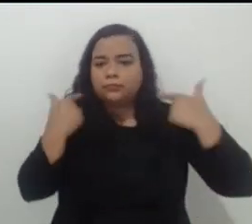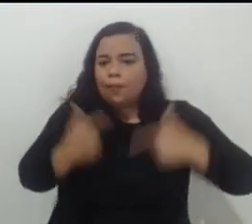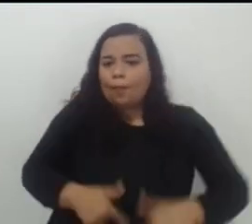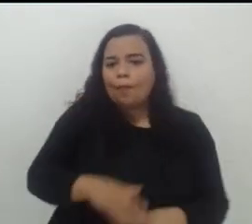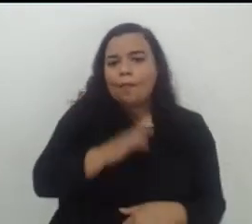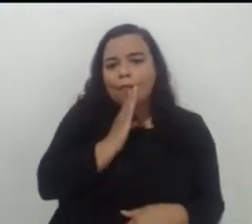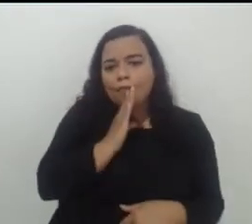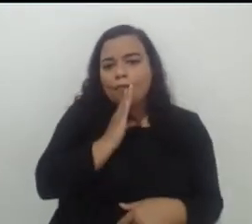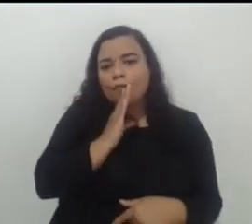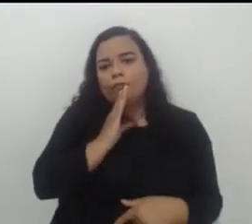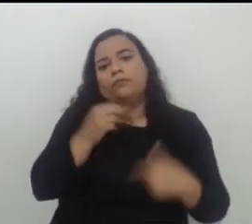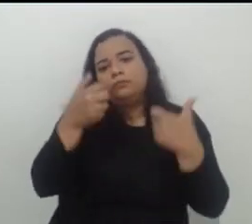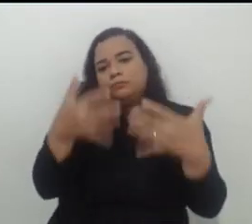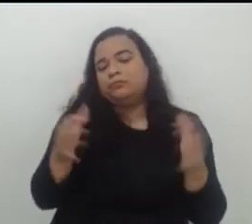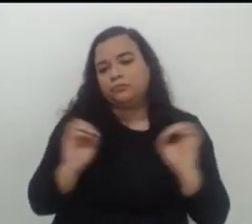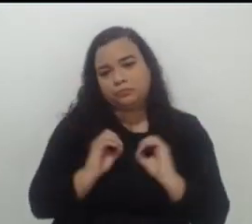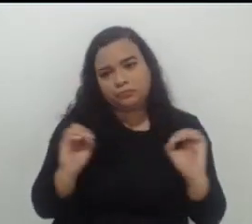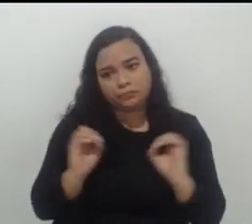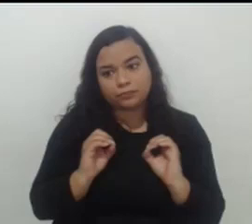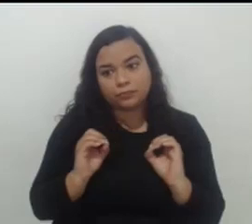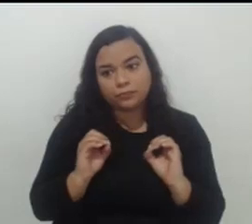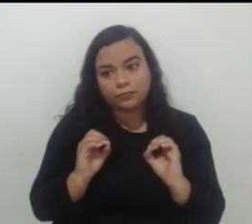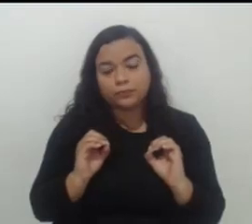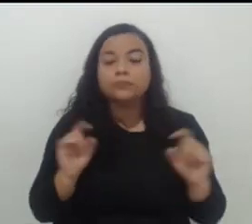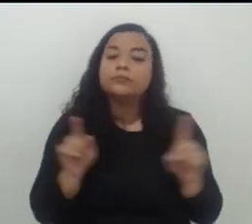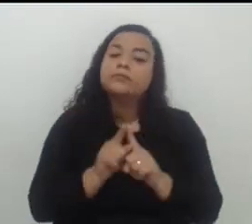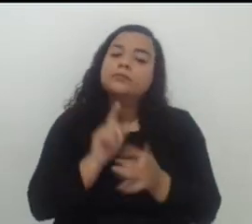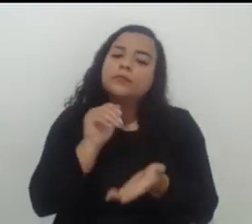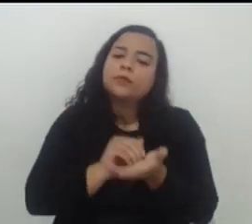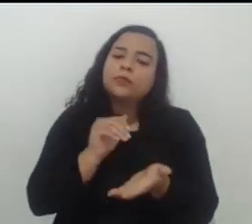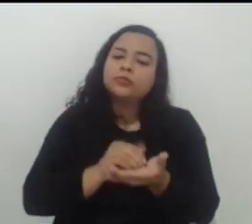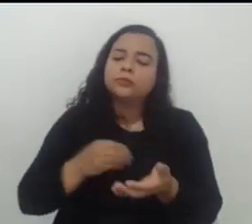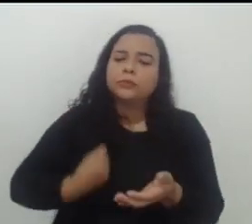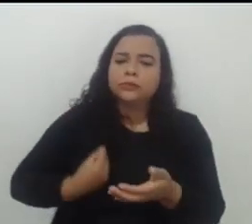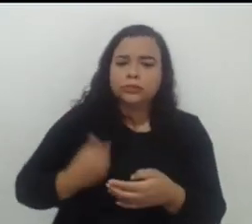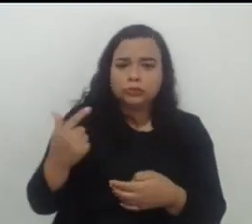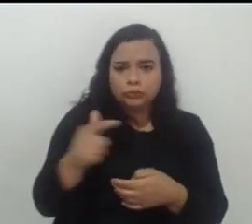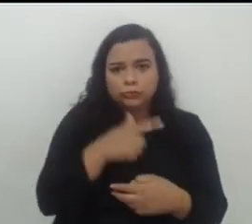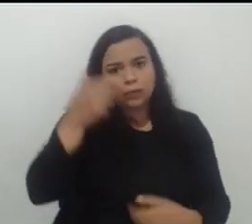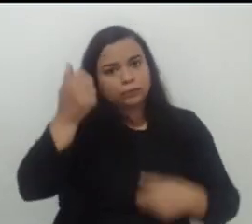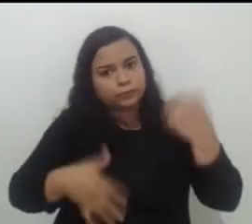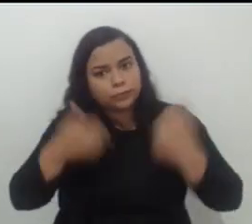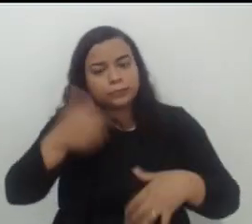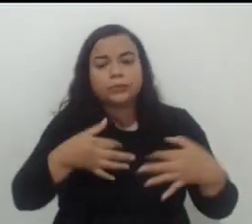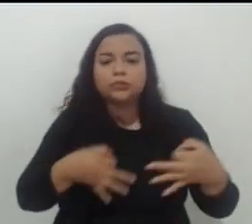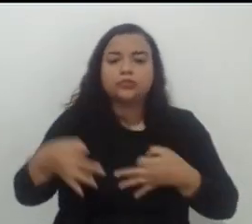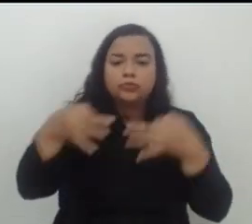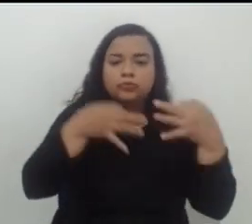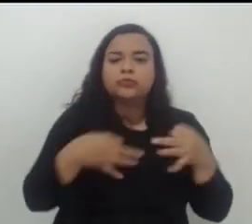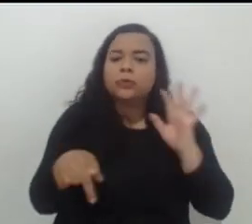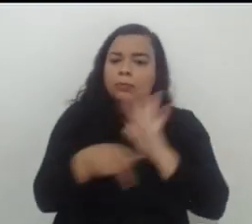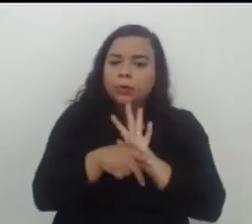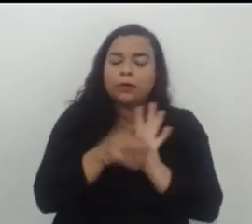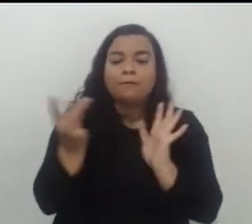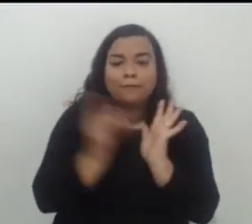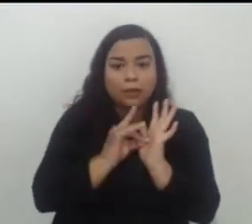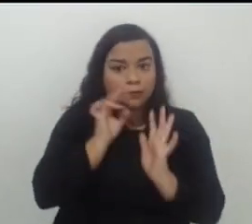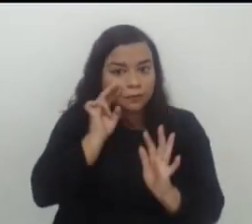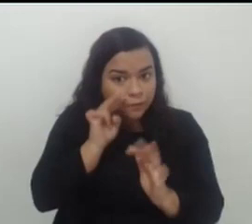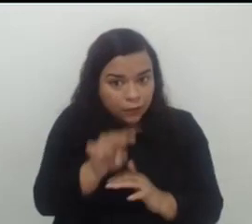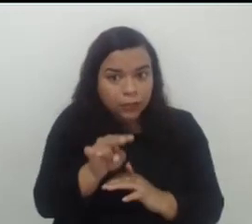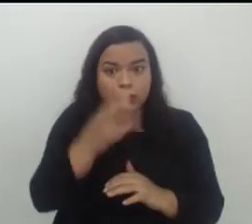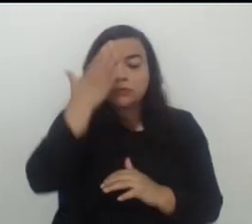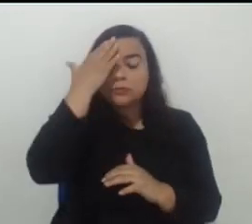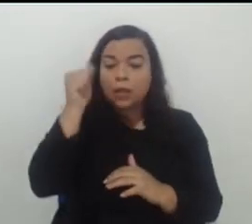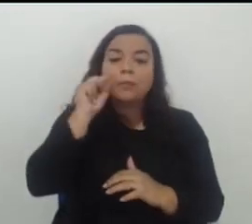impugnar a alegação de fato. E último, a inexistência de pronunciamento judicial a respeito do fato,